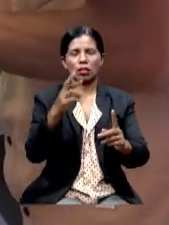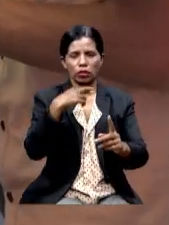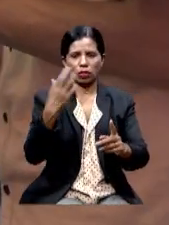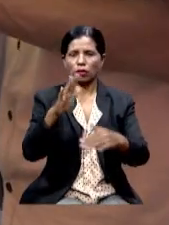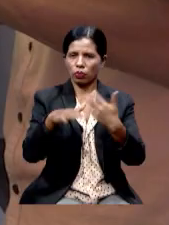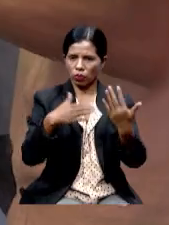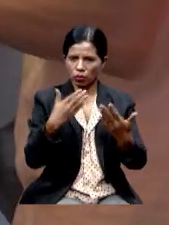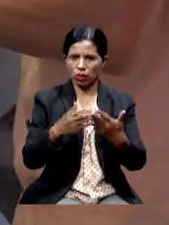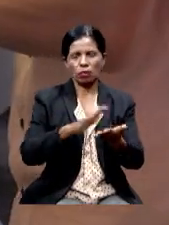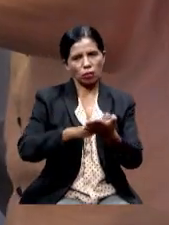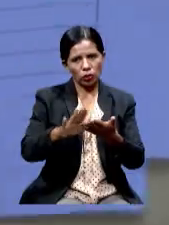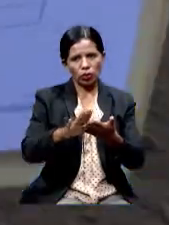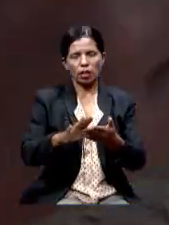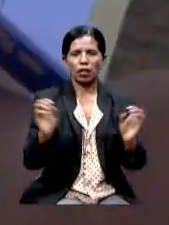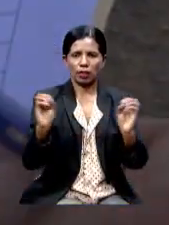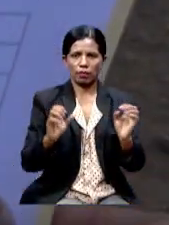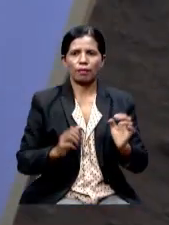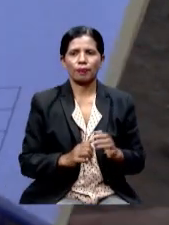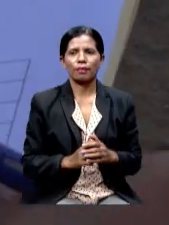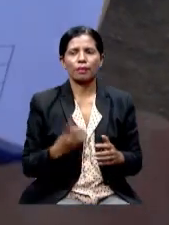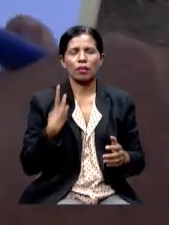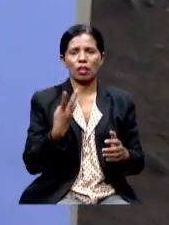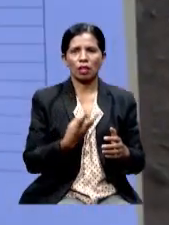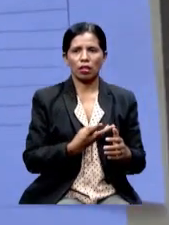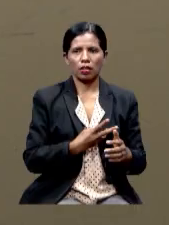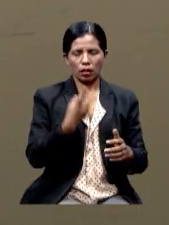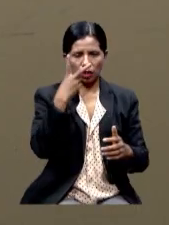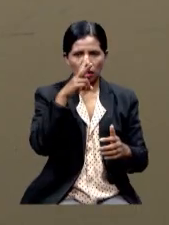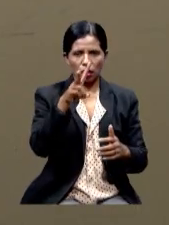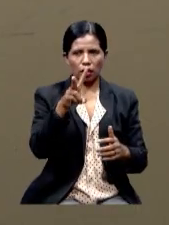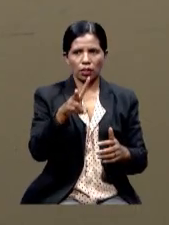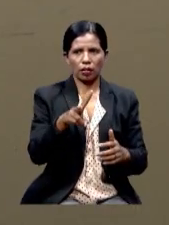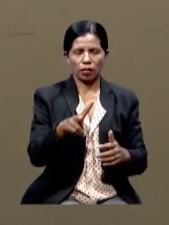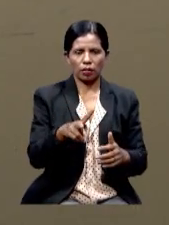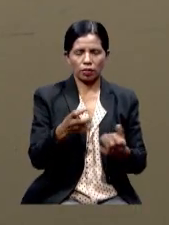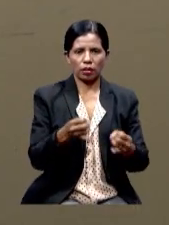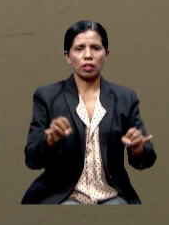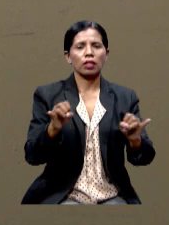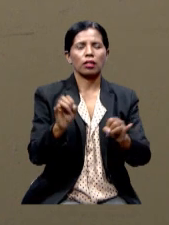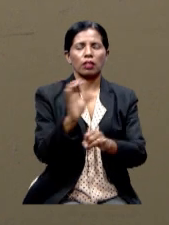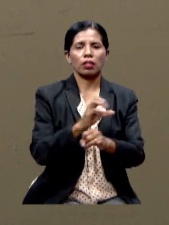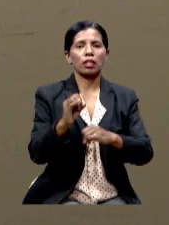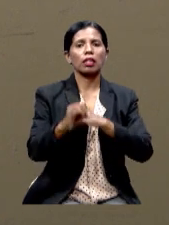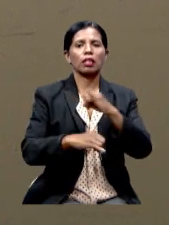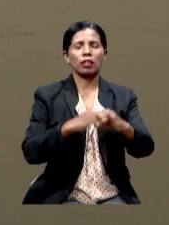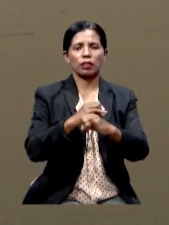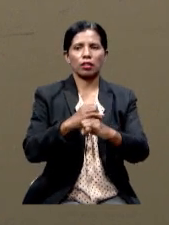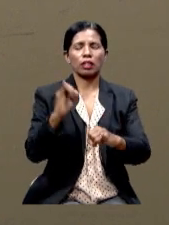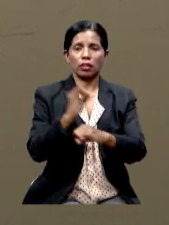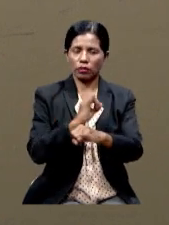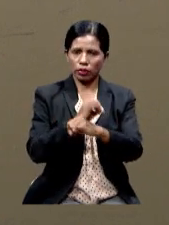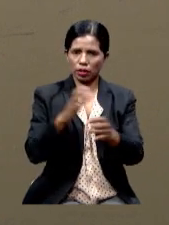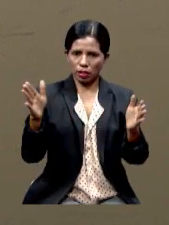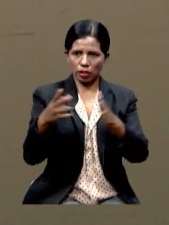Sira. Foi incluída da halo controle da indústria que igualo, que identifica Sira